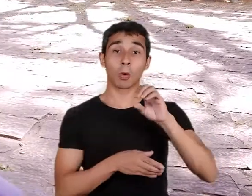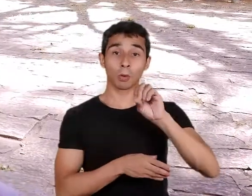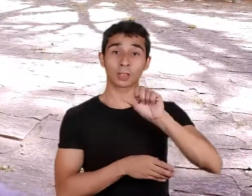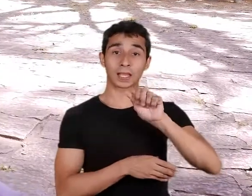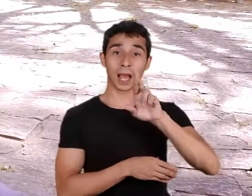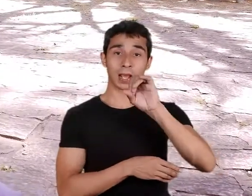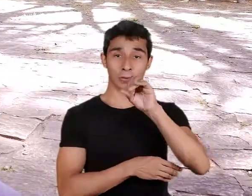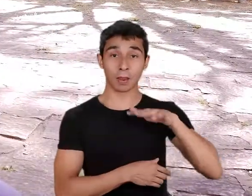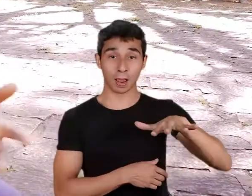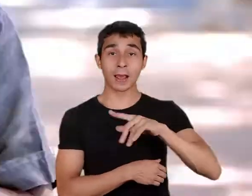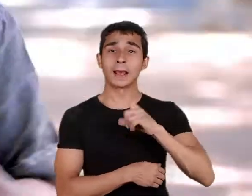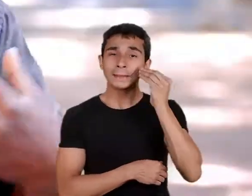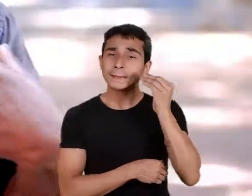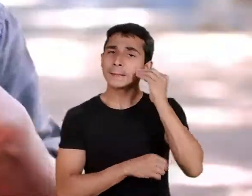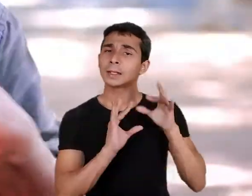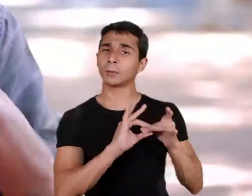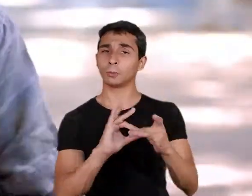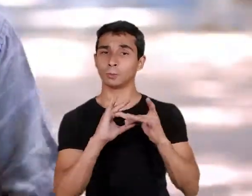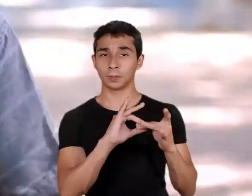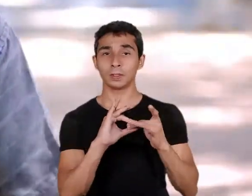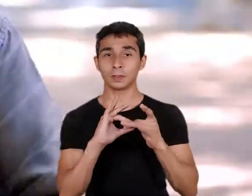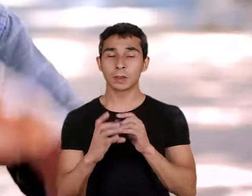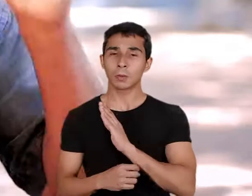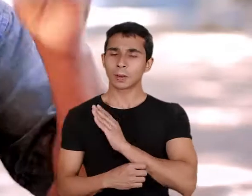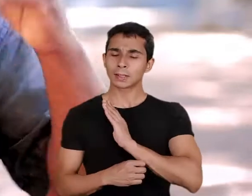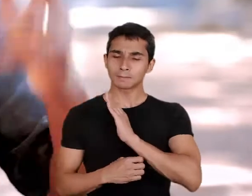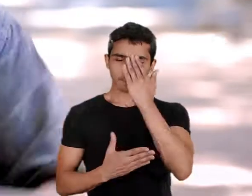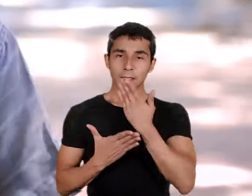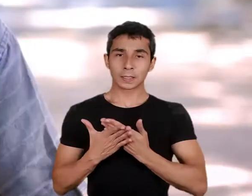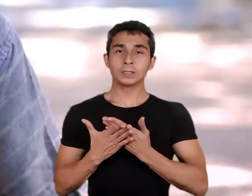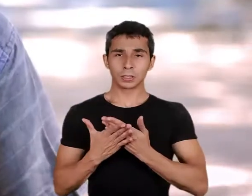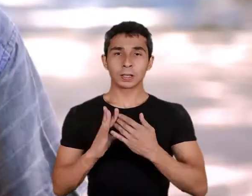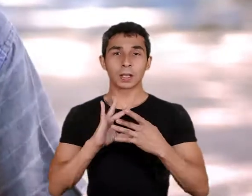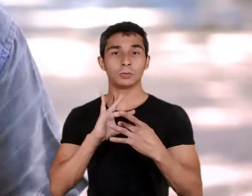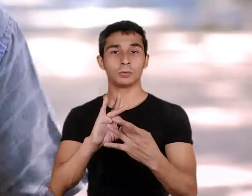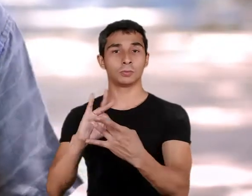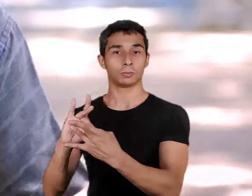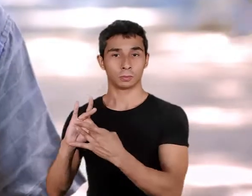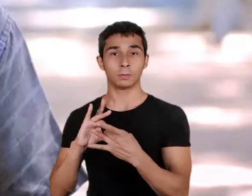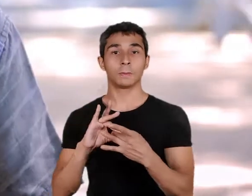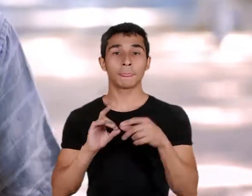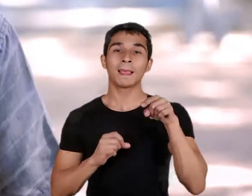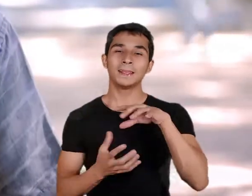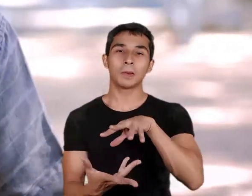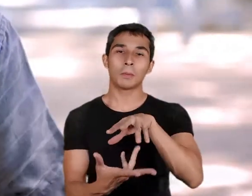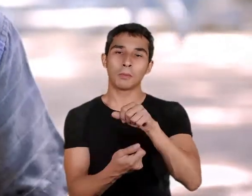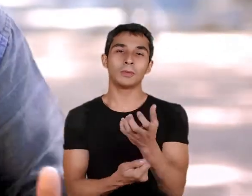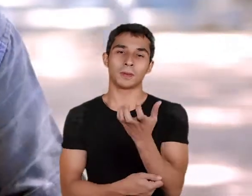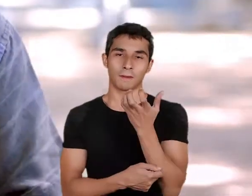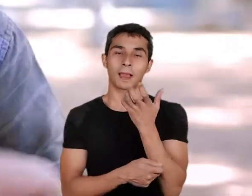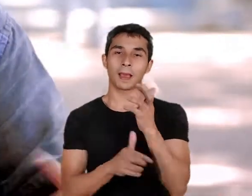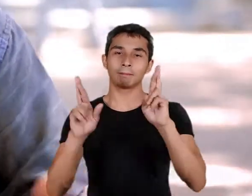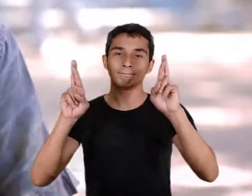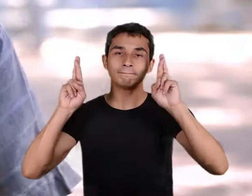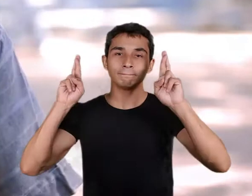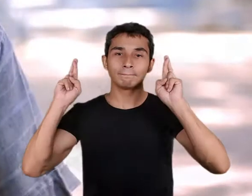da comunidade do Rosário. É só ter isso no coração que, sabe, tá junto. Então é esse